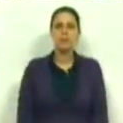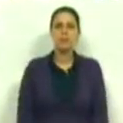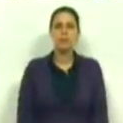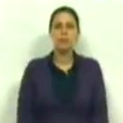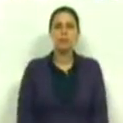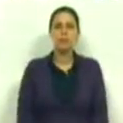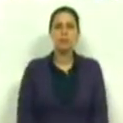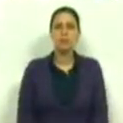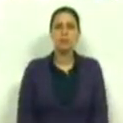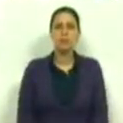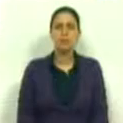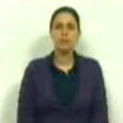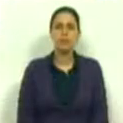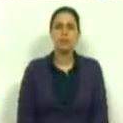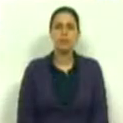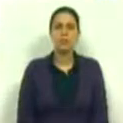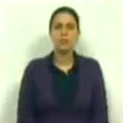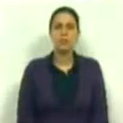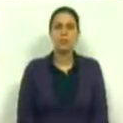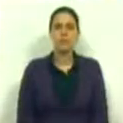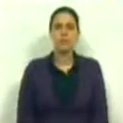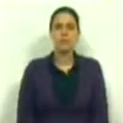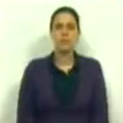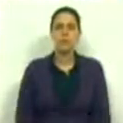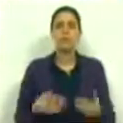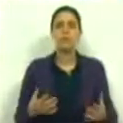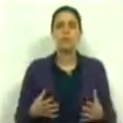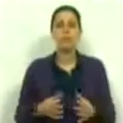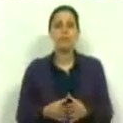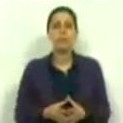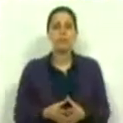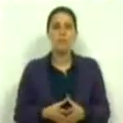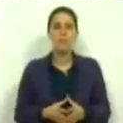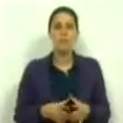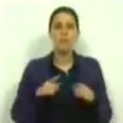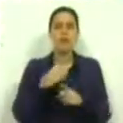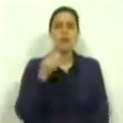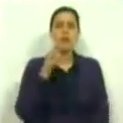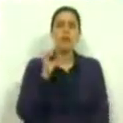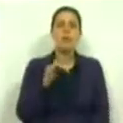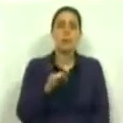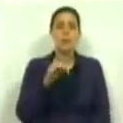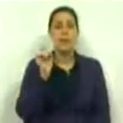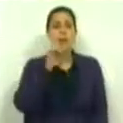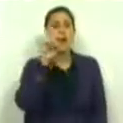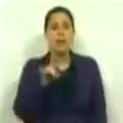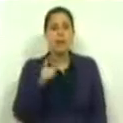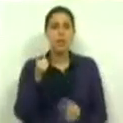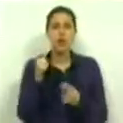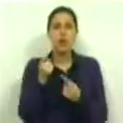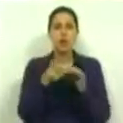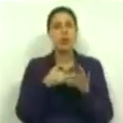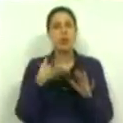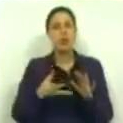Agora, Com o Partido Socialista a questão é um pouco